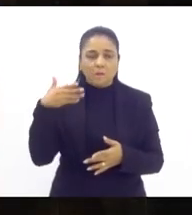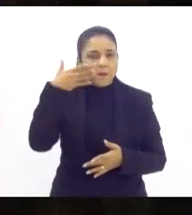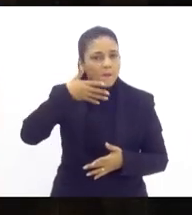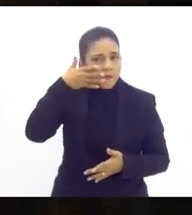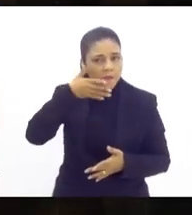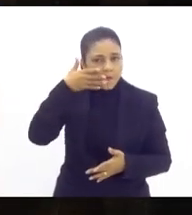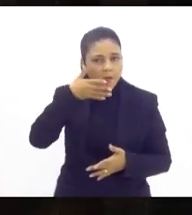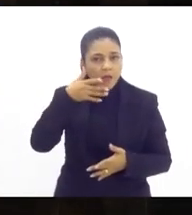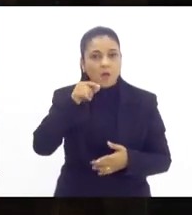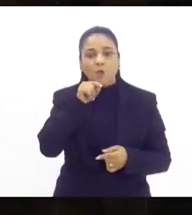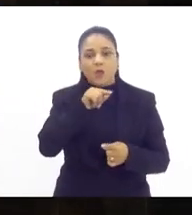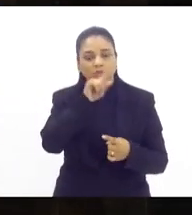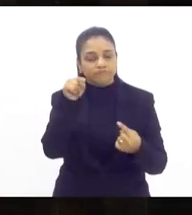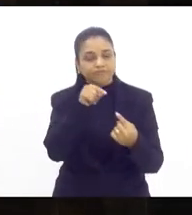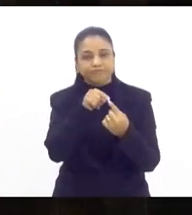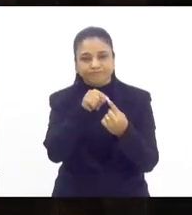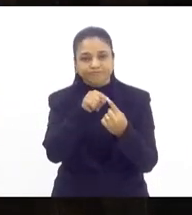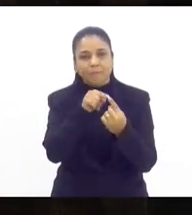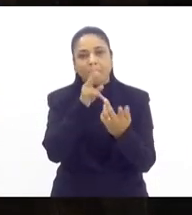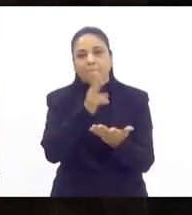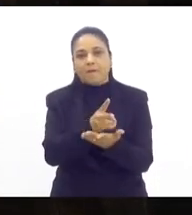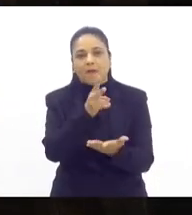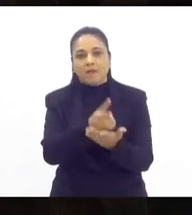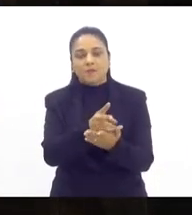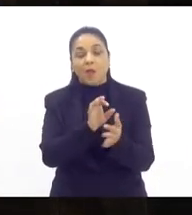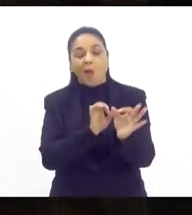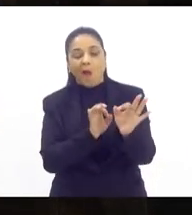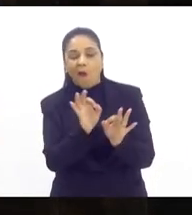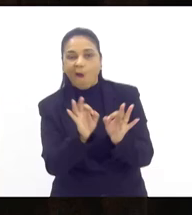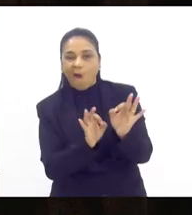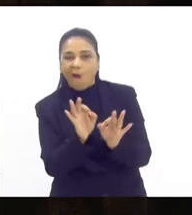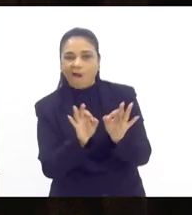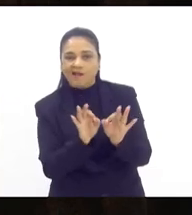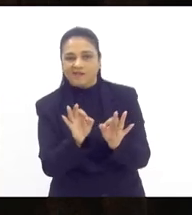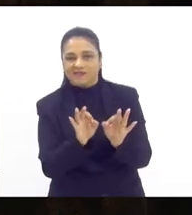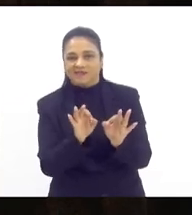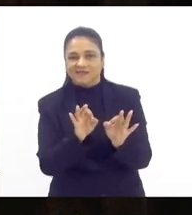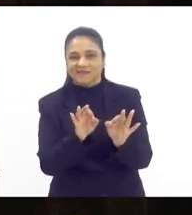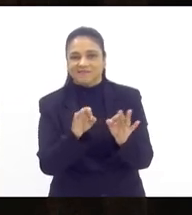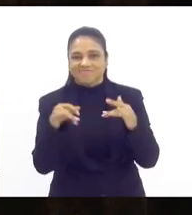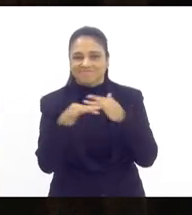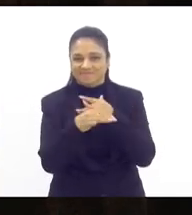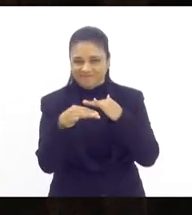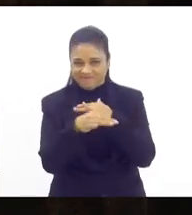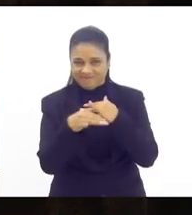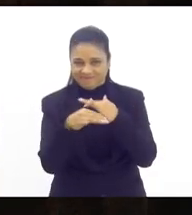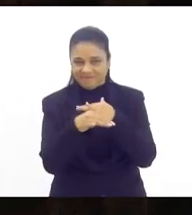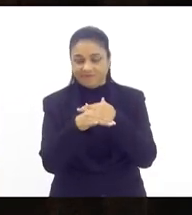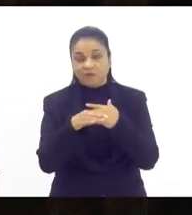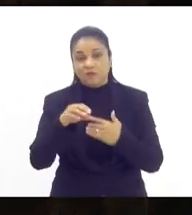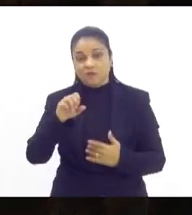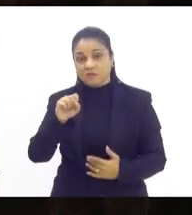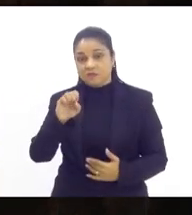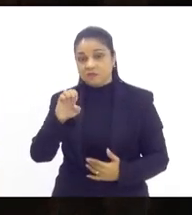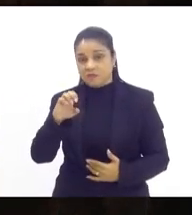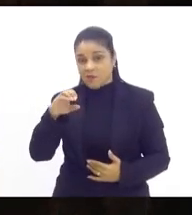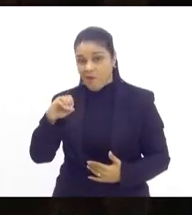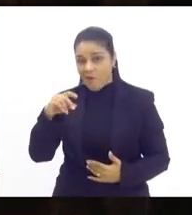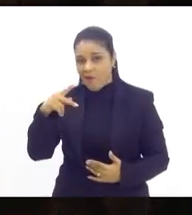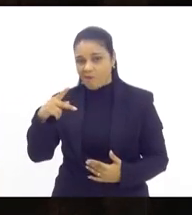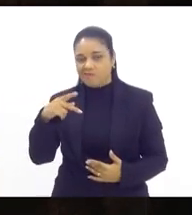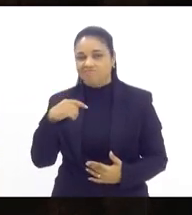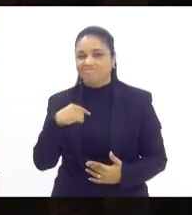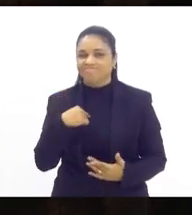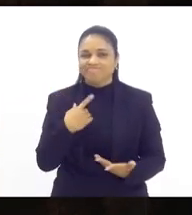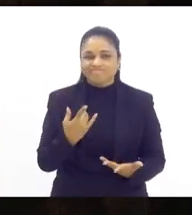o problema é ordenamento é ordem Urbana E aí o seu app realmente desse a desejar nós convidamos também